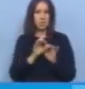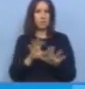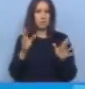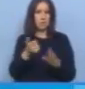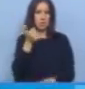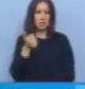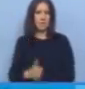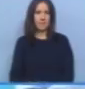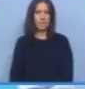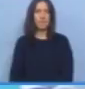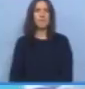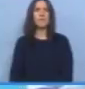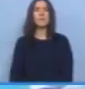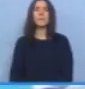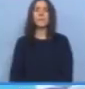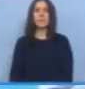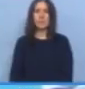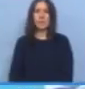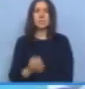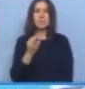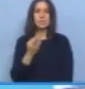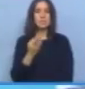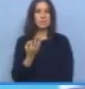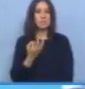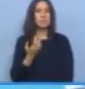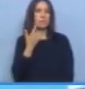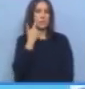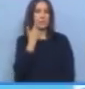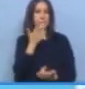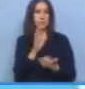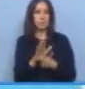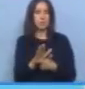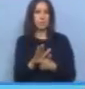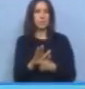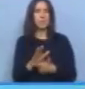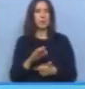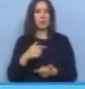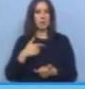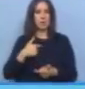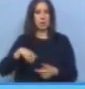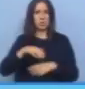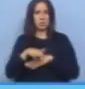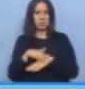melhor? Sim, é assim, por exemplo, aquilo que nós estamos a fazer